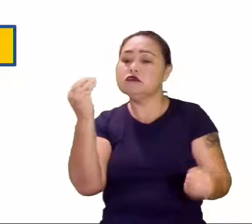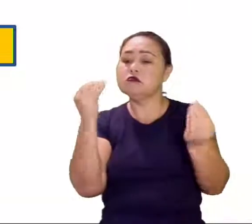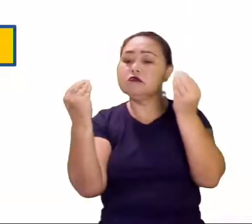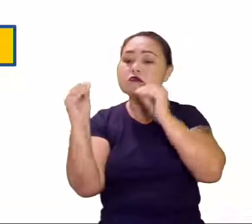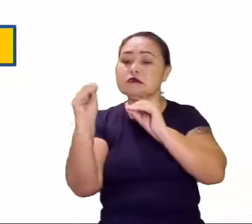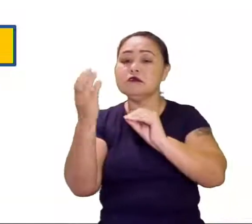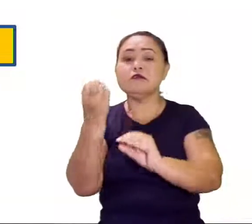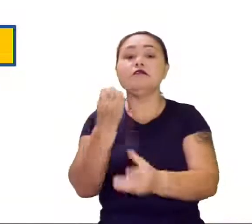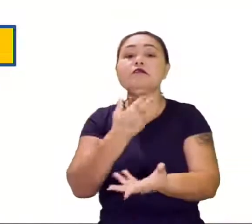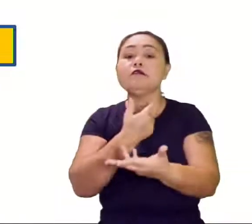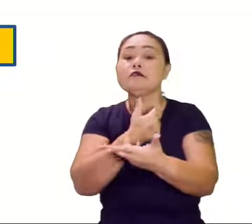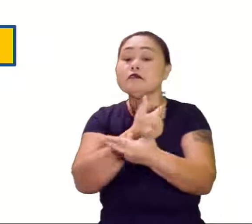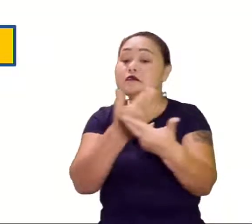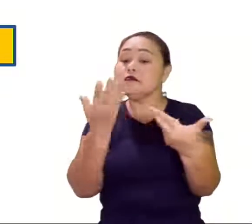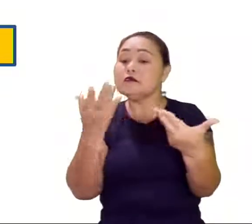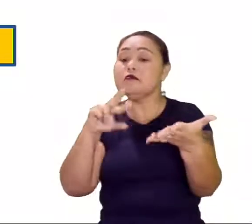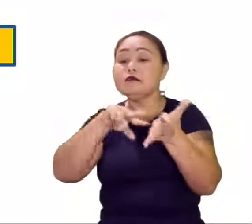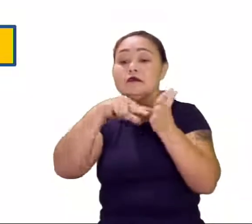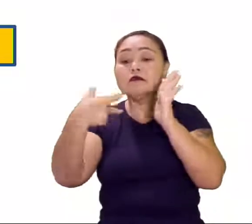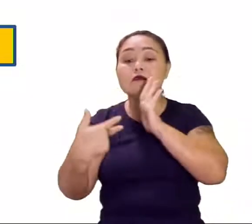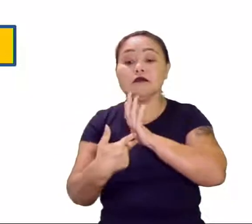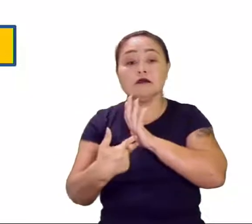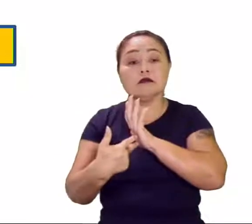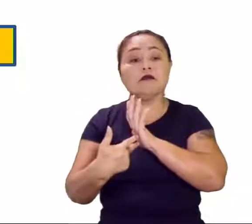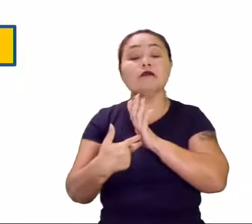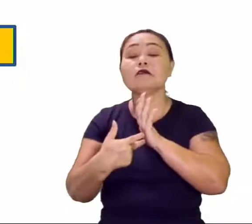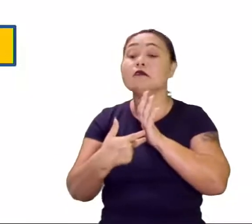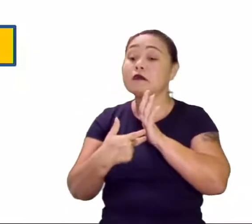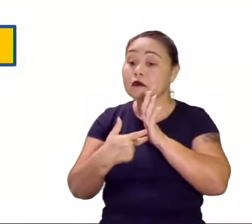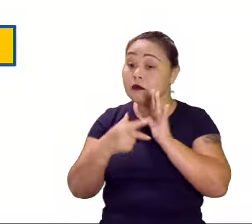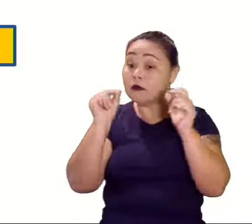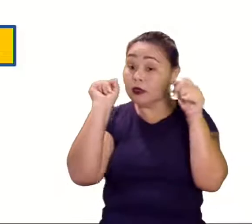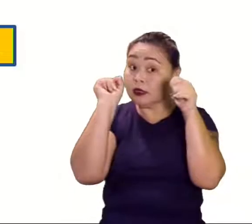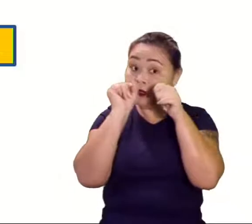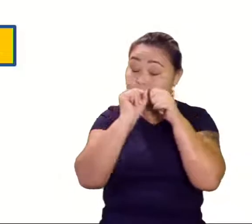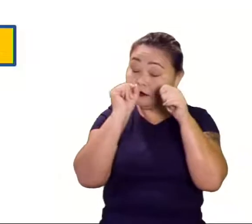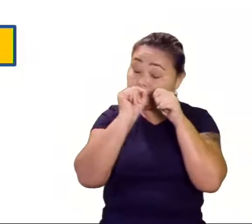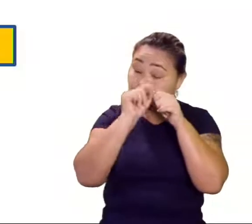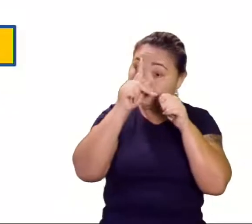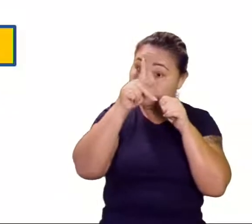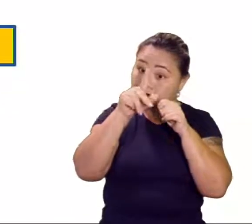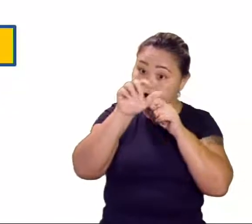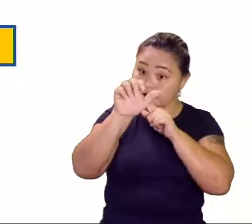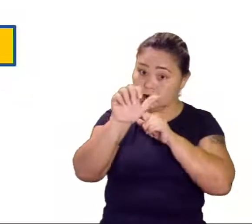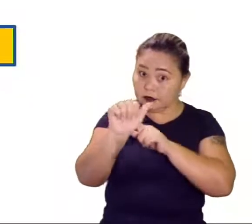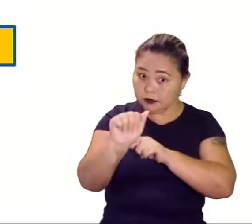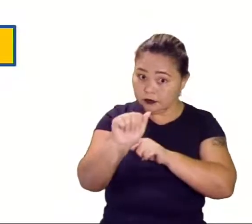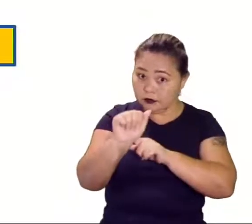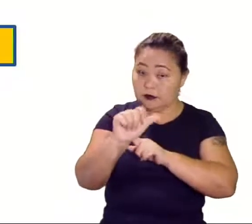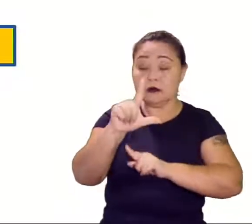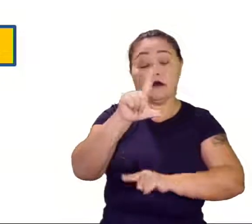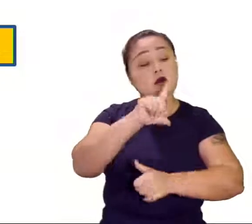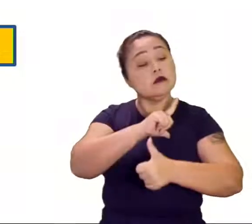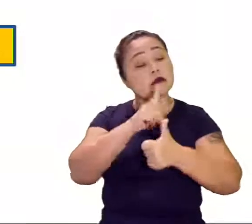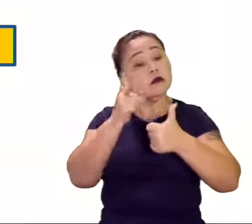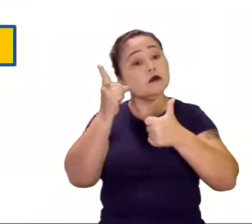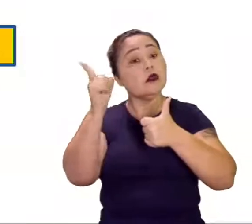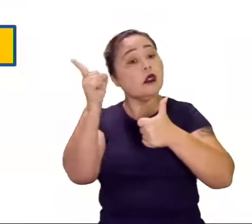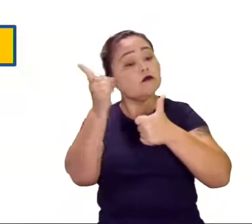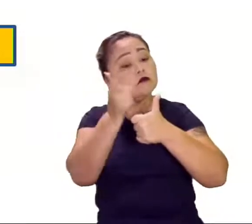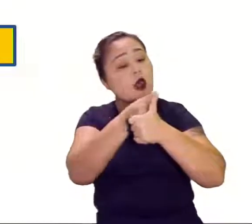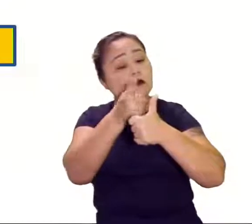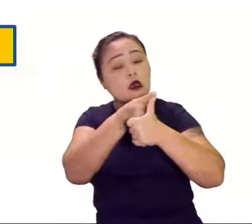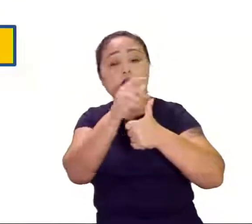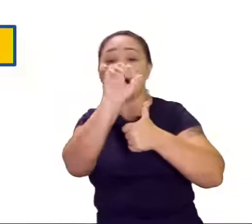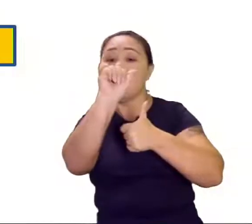aritméticos significa estabelecer uma progressão aritmética que possui um determinado primeiro termo, o A1,